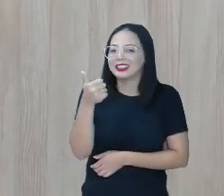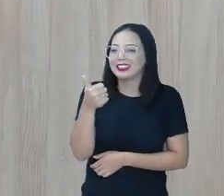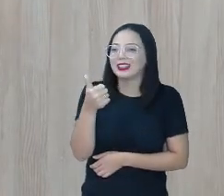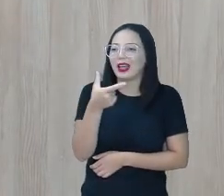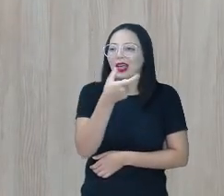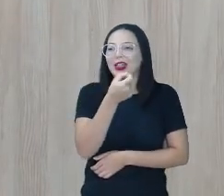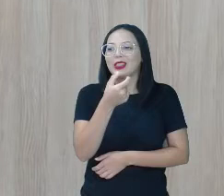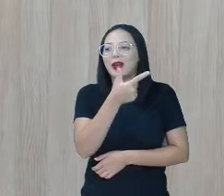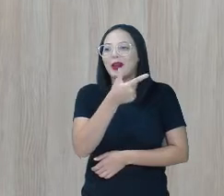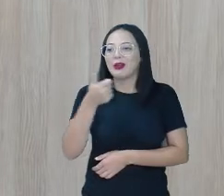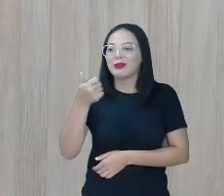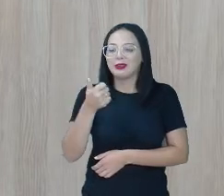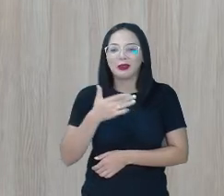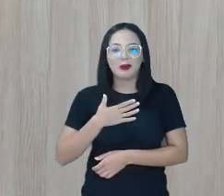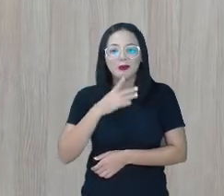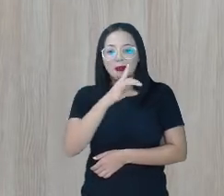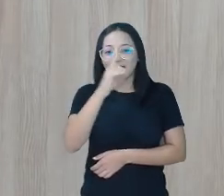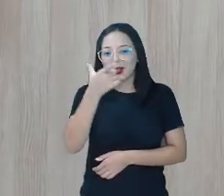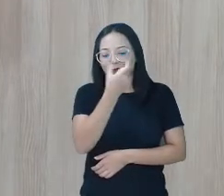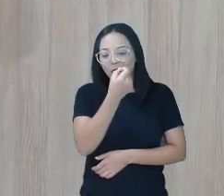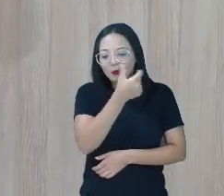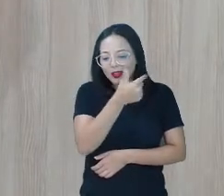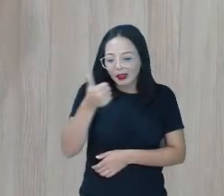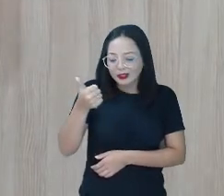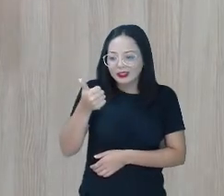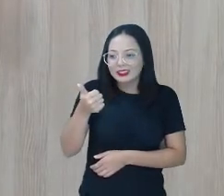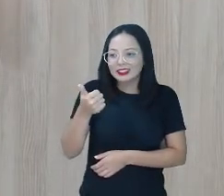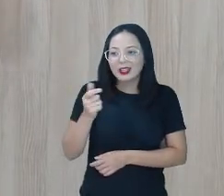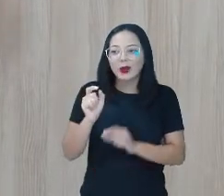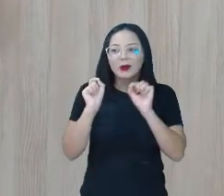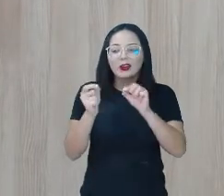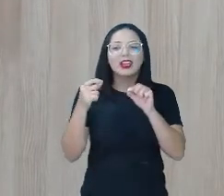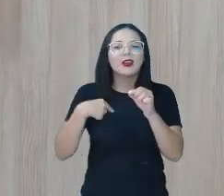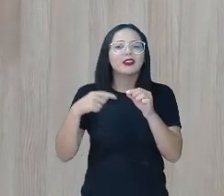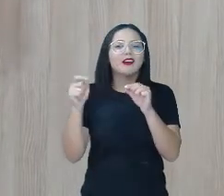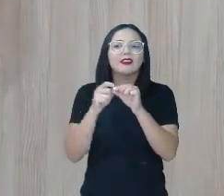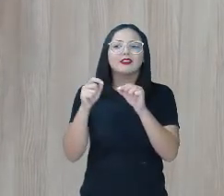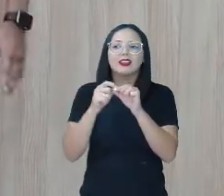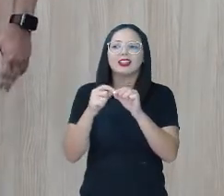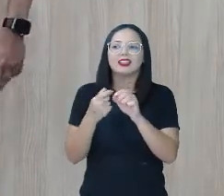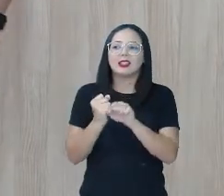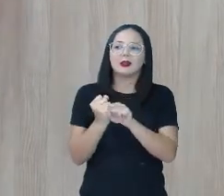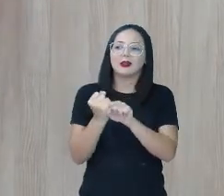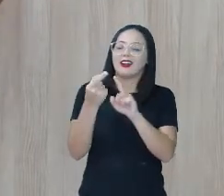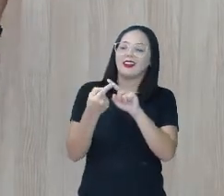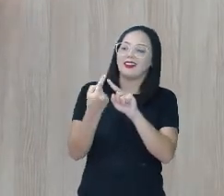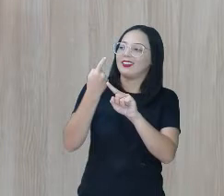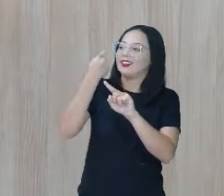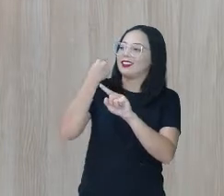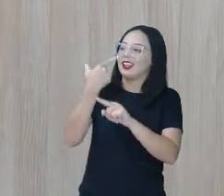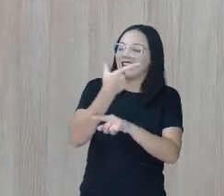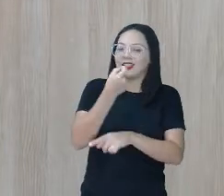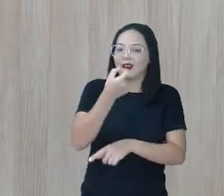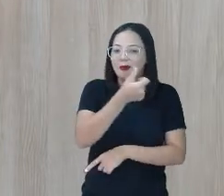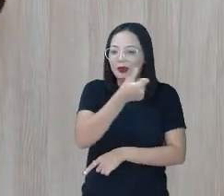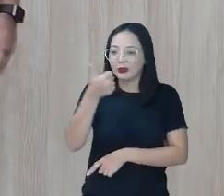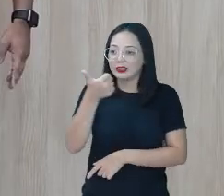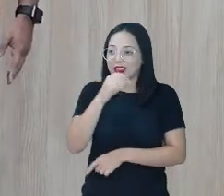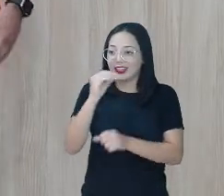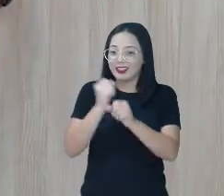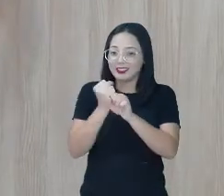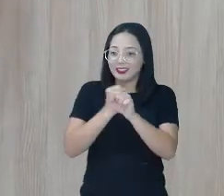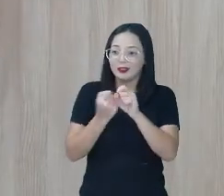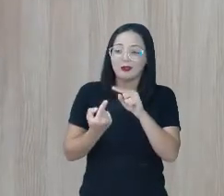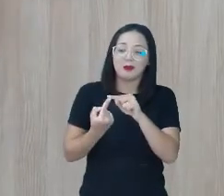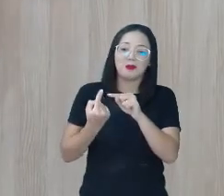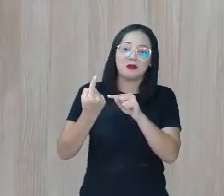Ah! Oxi, meu filho, agora eu fiquei pensando o que é que eu estava fazendo em 2011, né? 10 anos